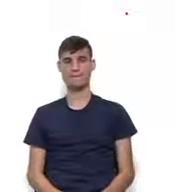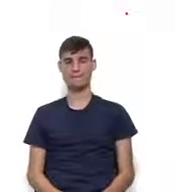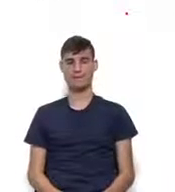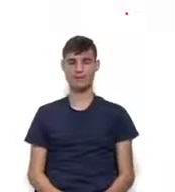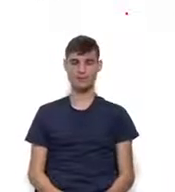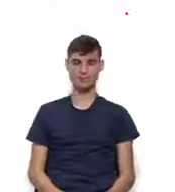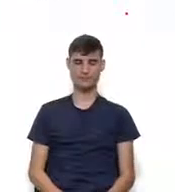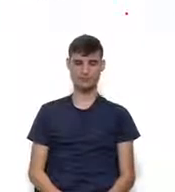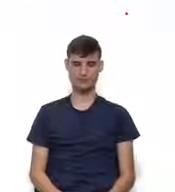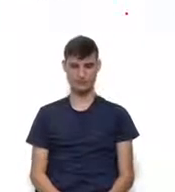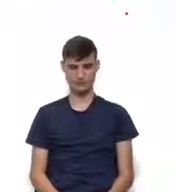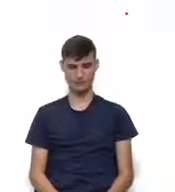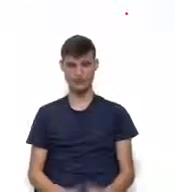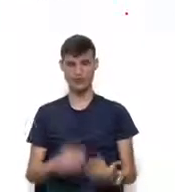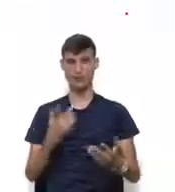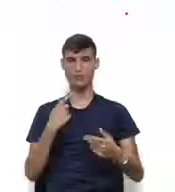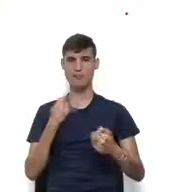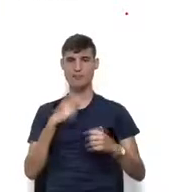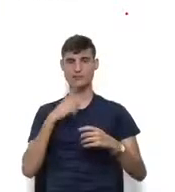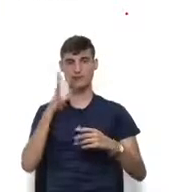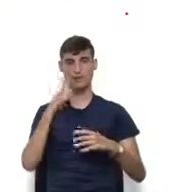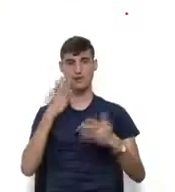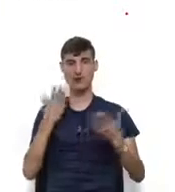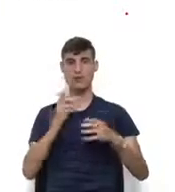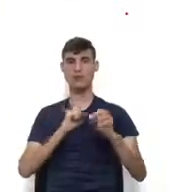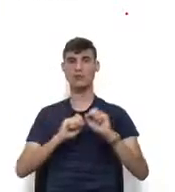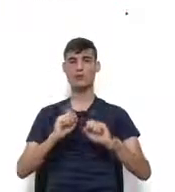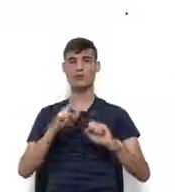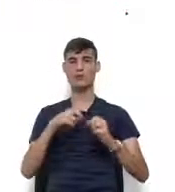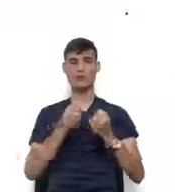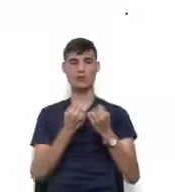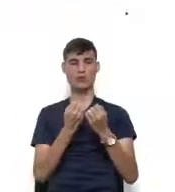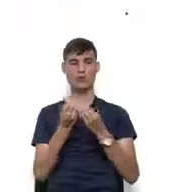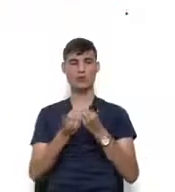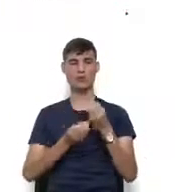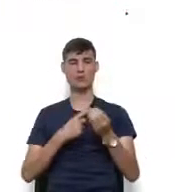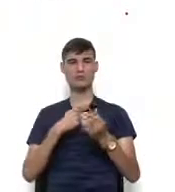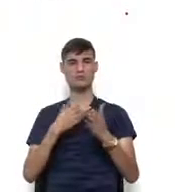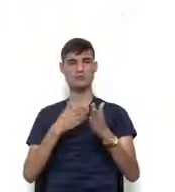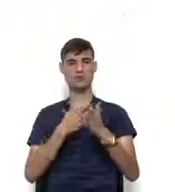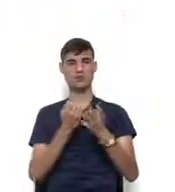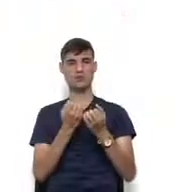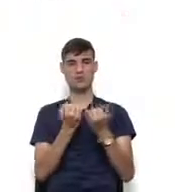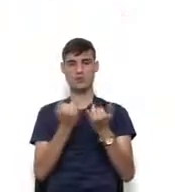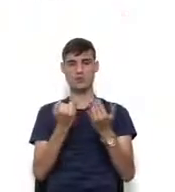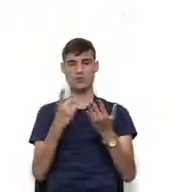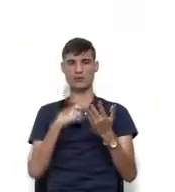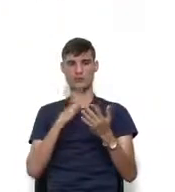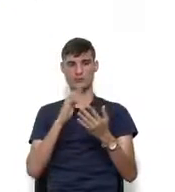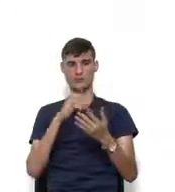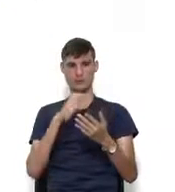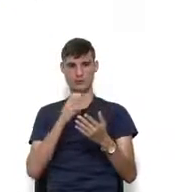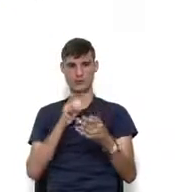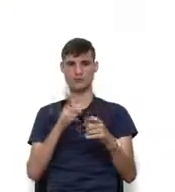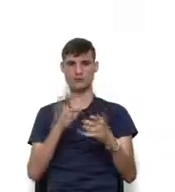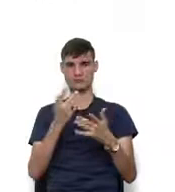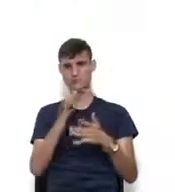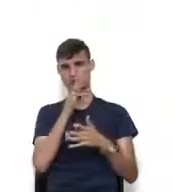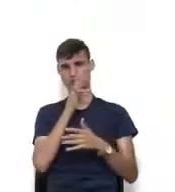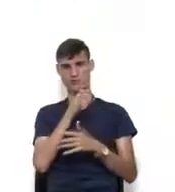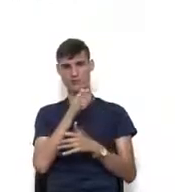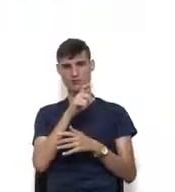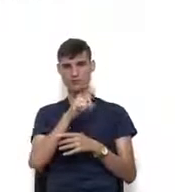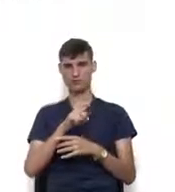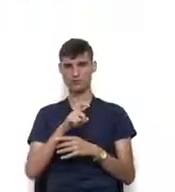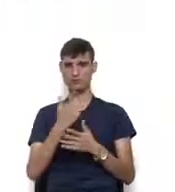nossa situação, né, nós temos que pensar o seguinte: nós vamos pensar em como determinar o valor de uma função, como f de x